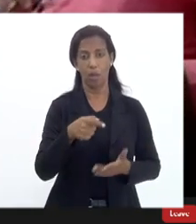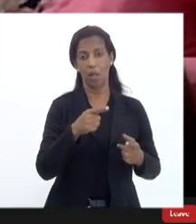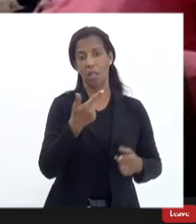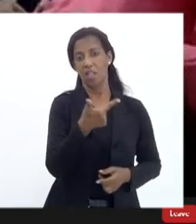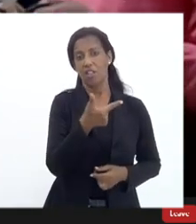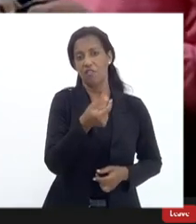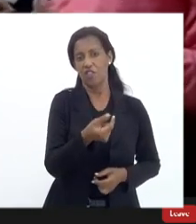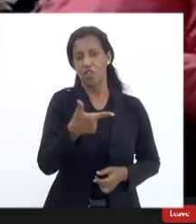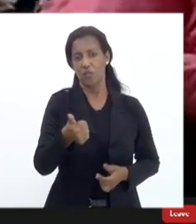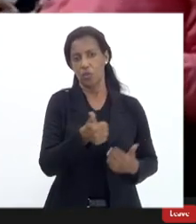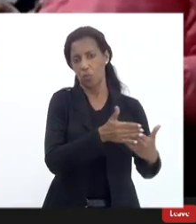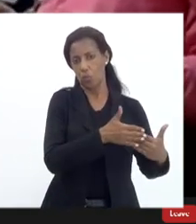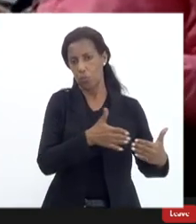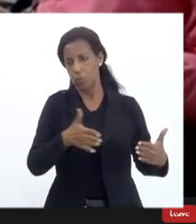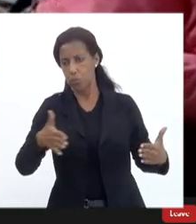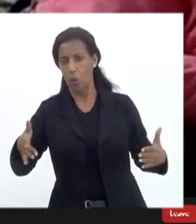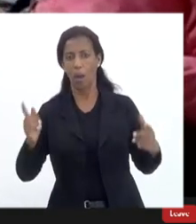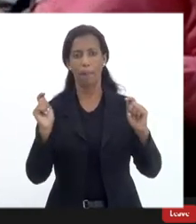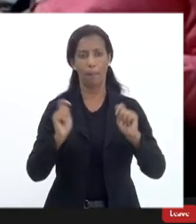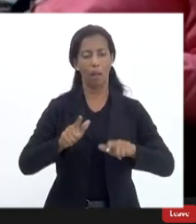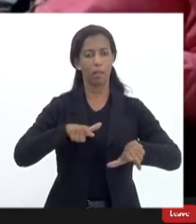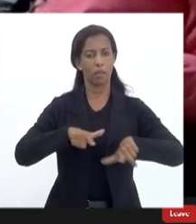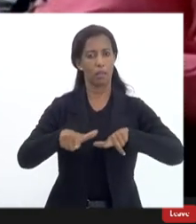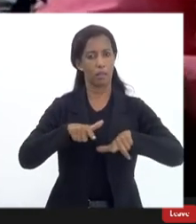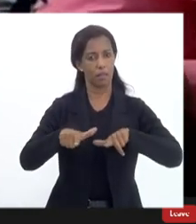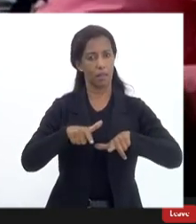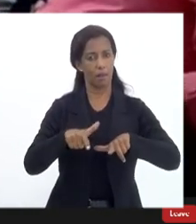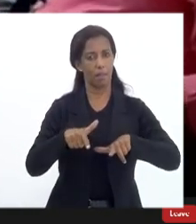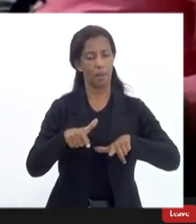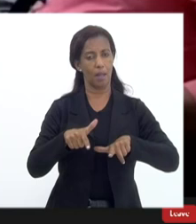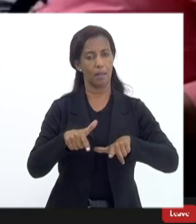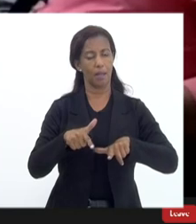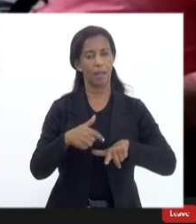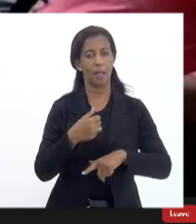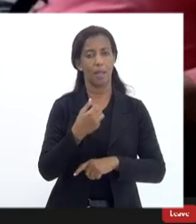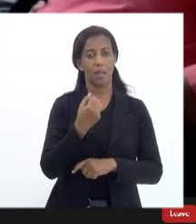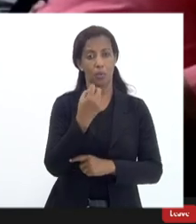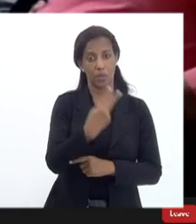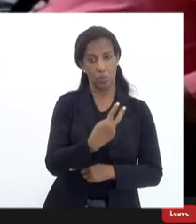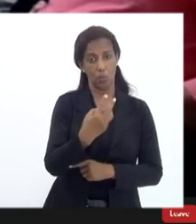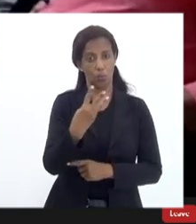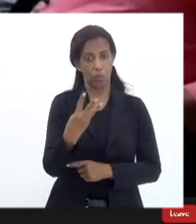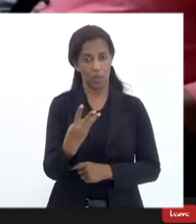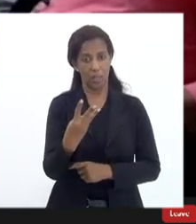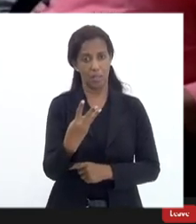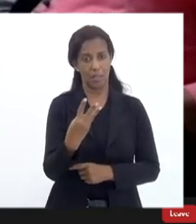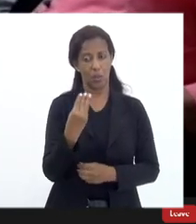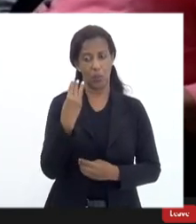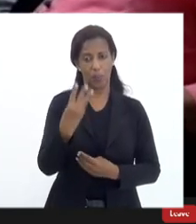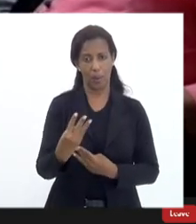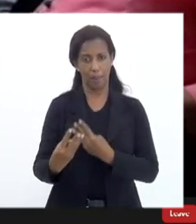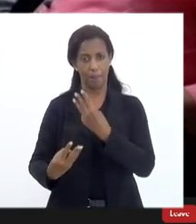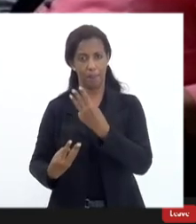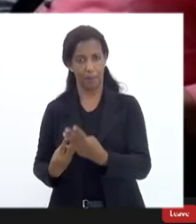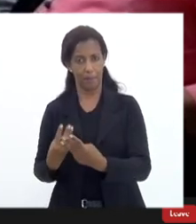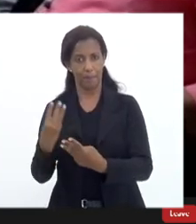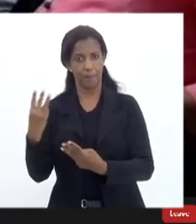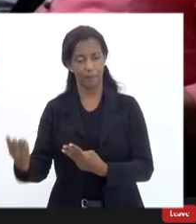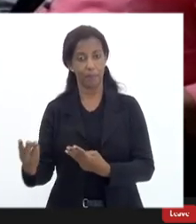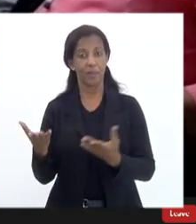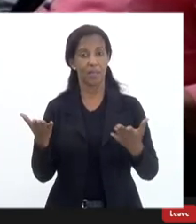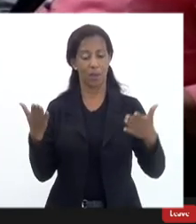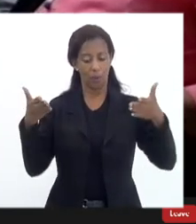de 2021. Então, trabalhamos a partir daí, no segundo e terceiro trimestres, e estamos agora nos